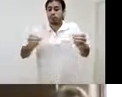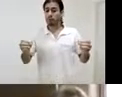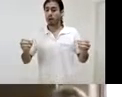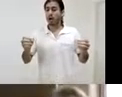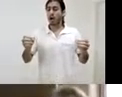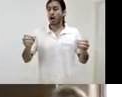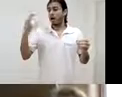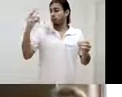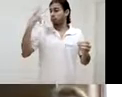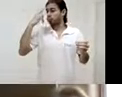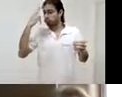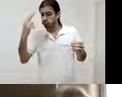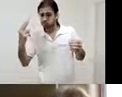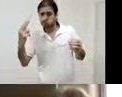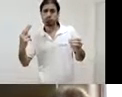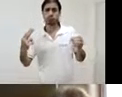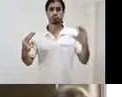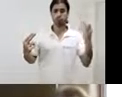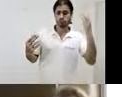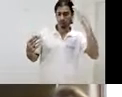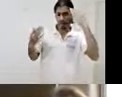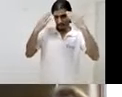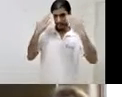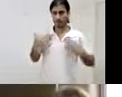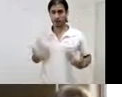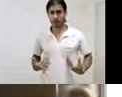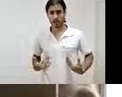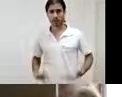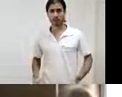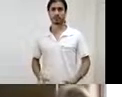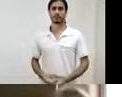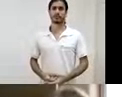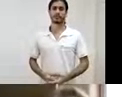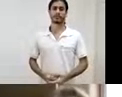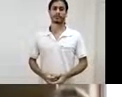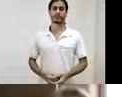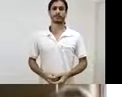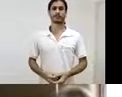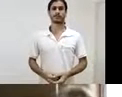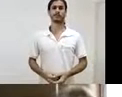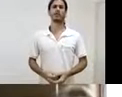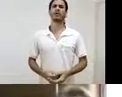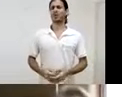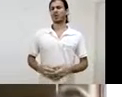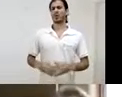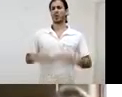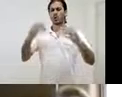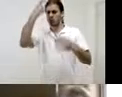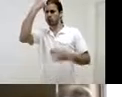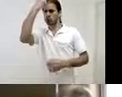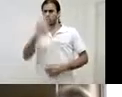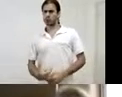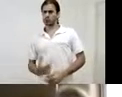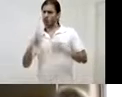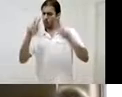ou seja, essa forma tão objetiva e tão neutra de fazer pesquisa, que os sujeitos humanos não eram rato, não eram uma planta, não